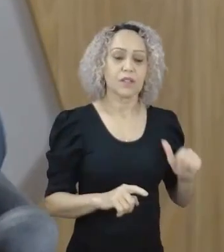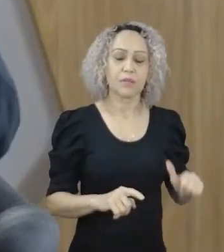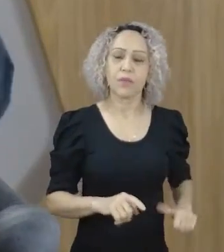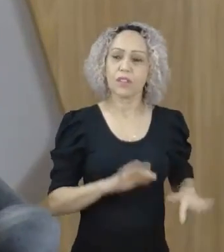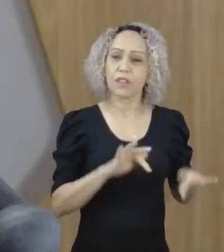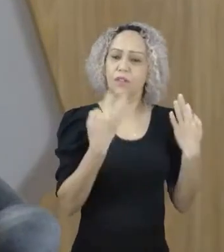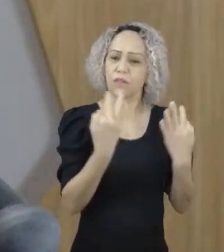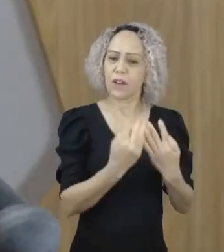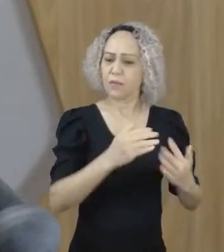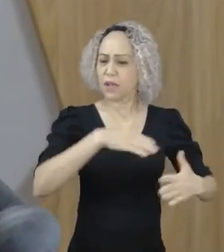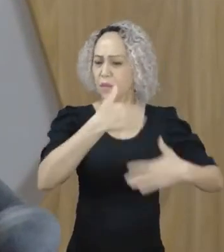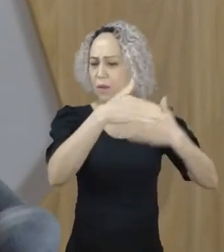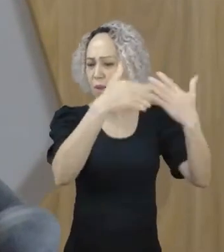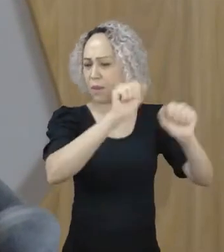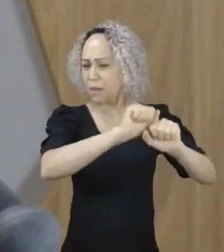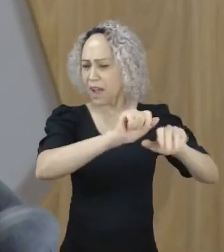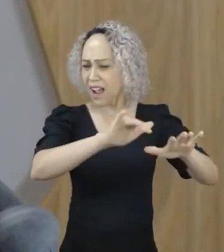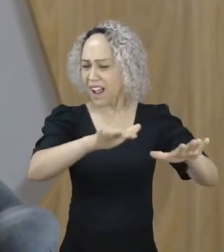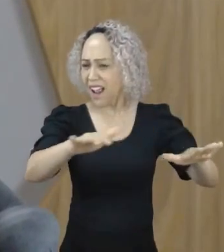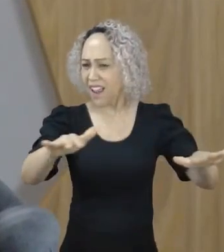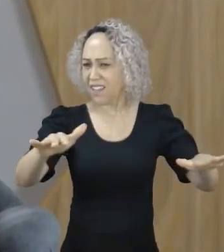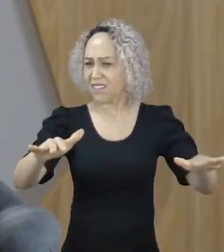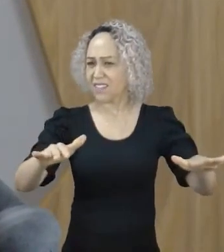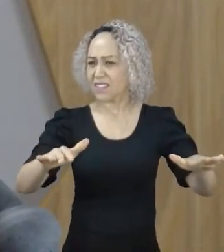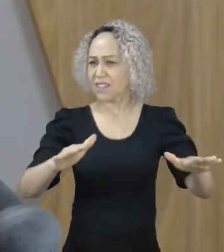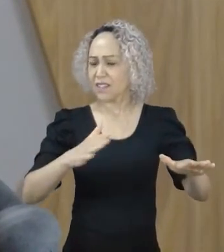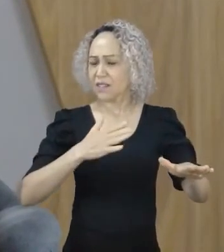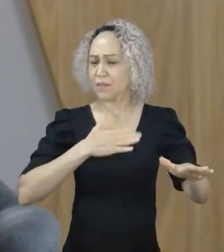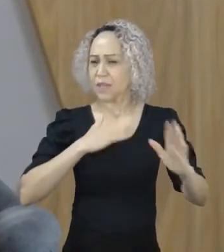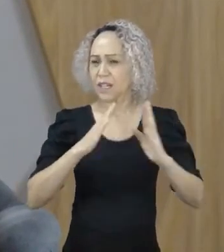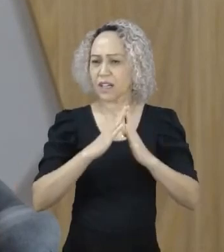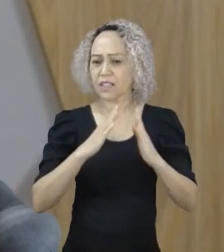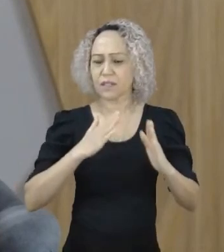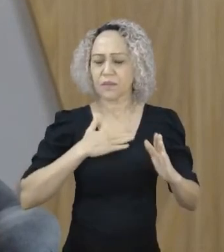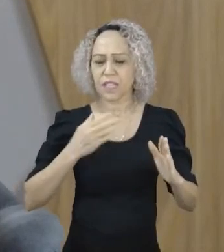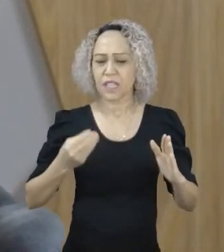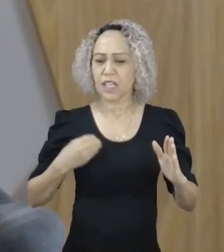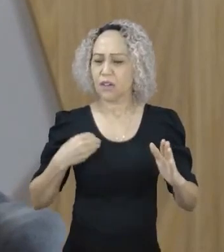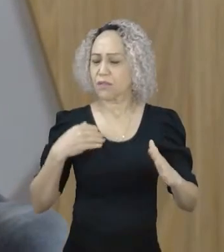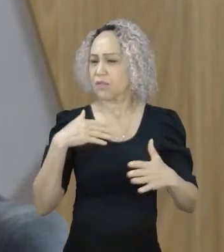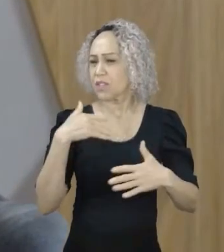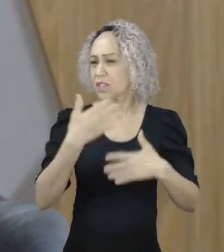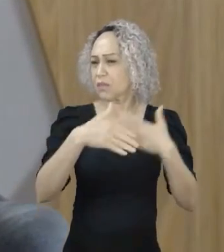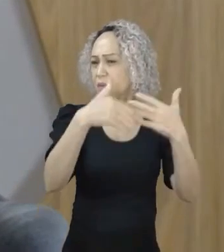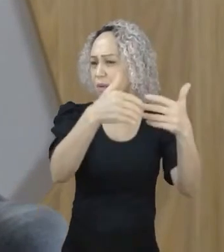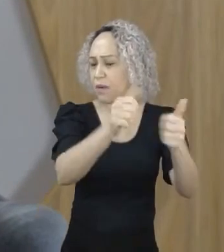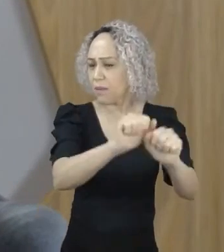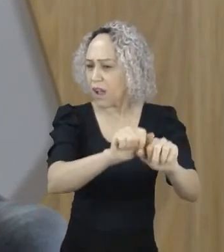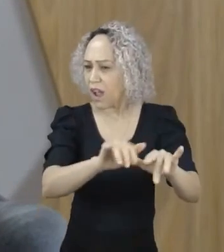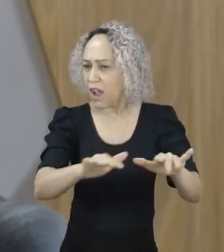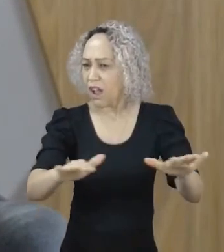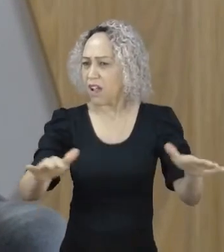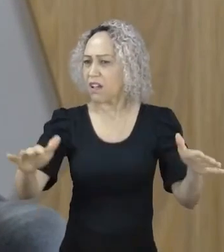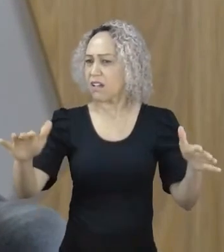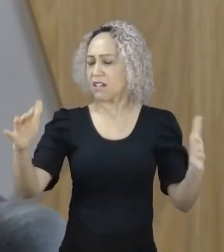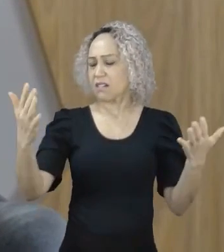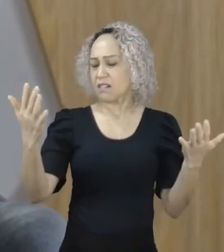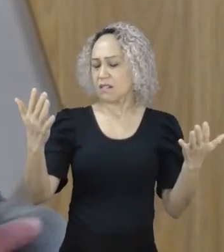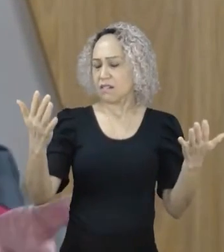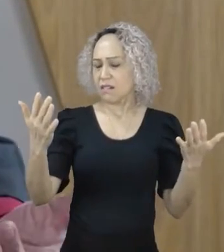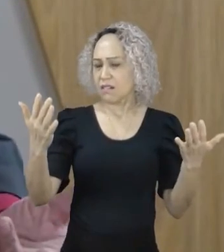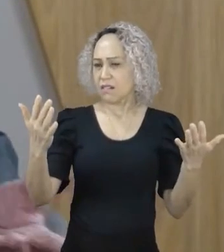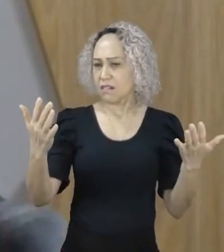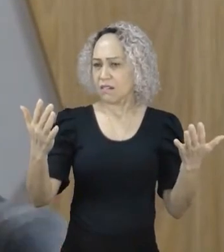Minha Vida, PAC. Então eles têm que criar, né, uma boia de salvação da